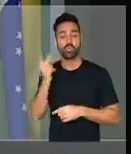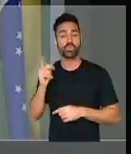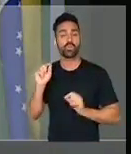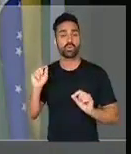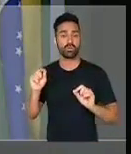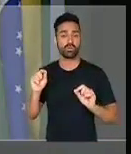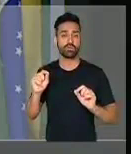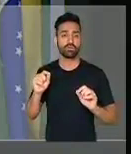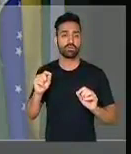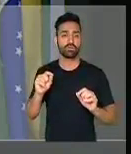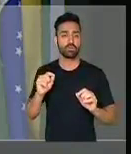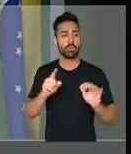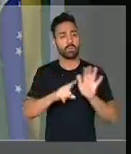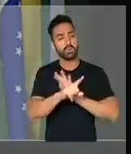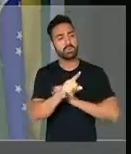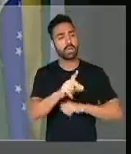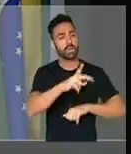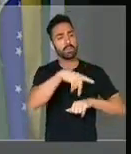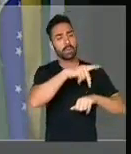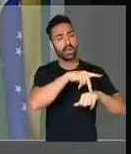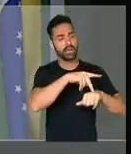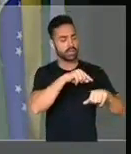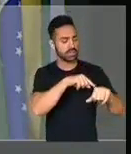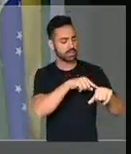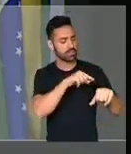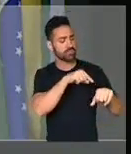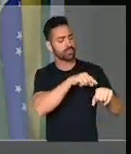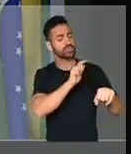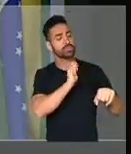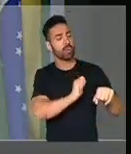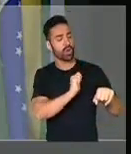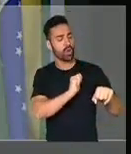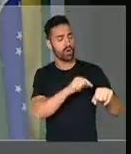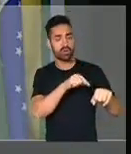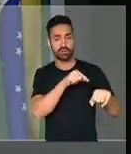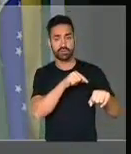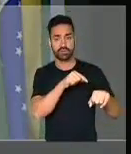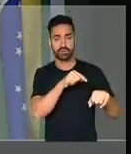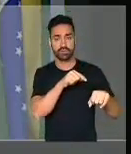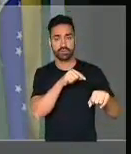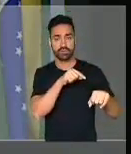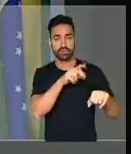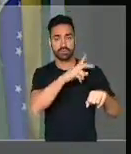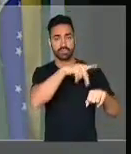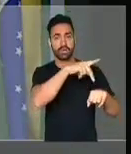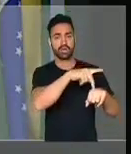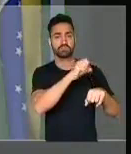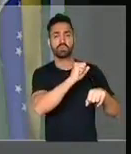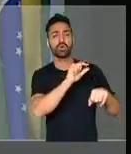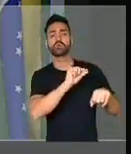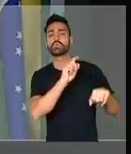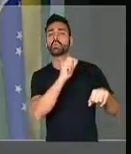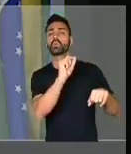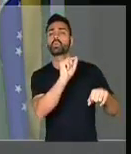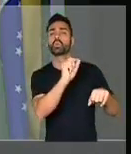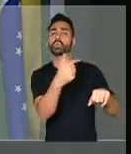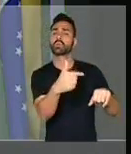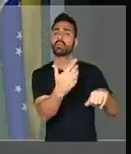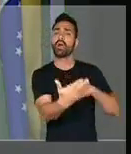não perguntes ao teu país o que você pode fazer, o que o meu país pode fazer por